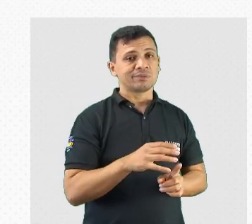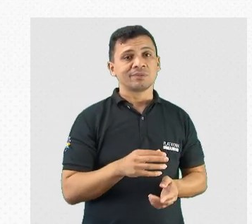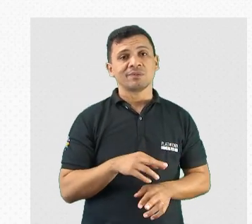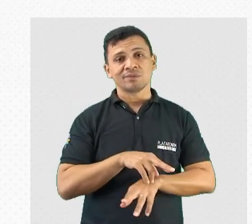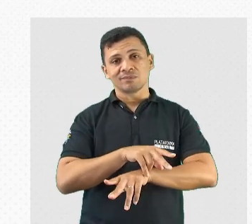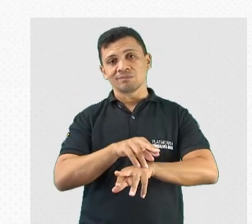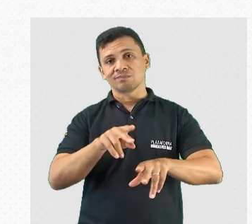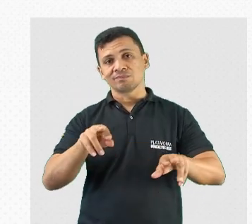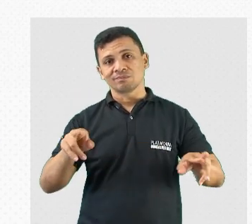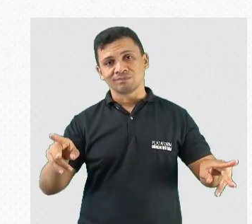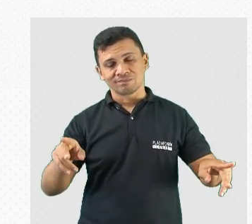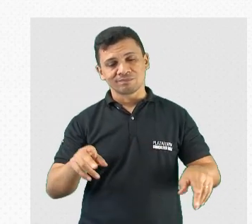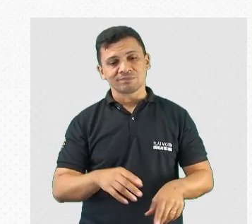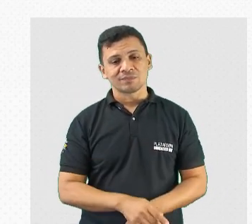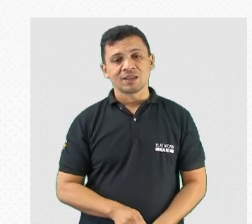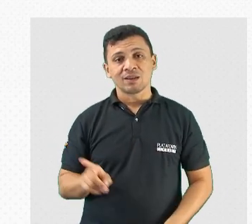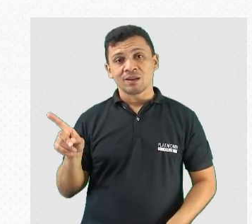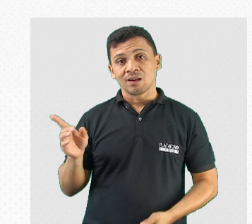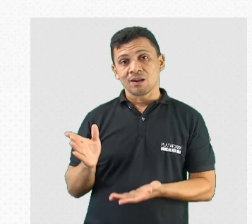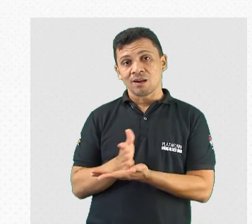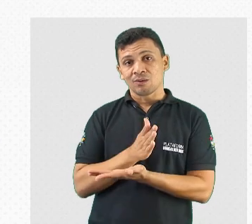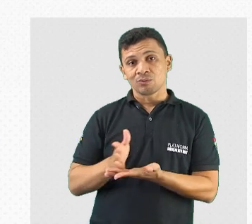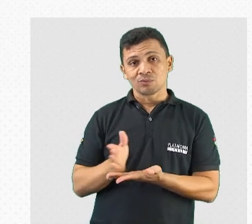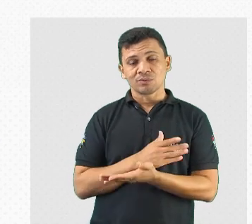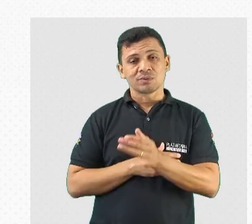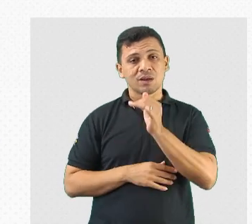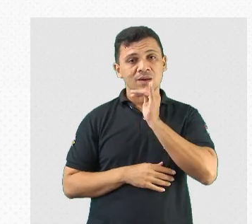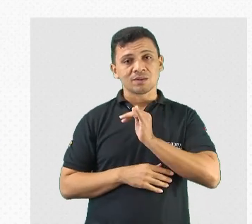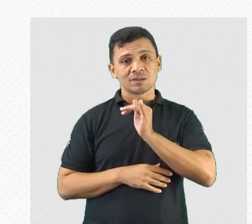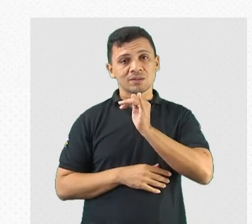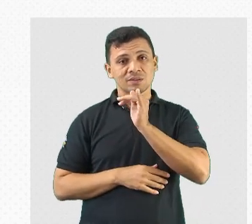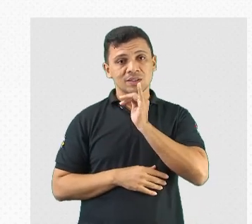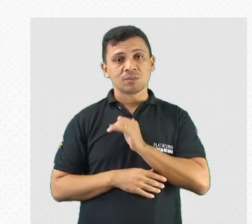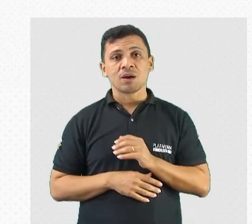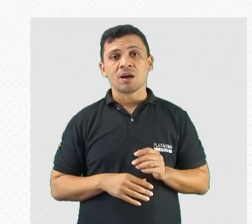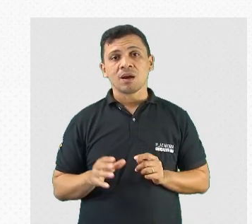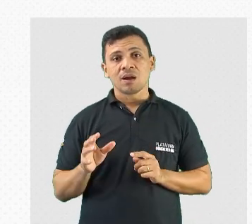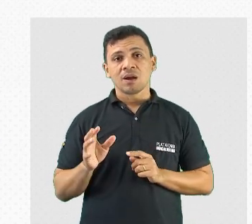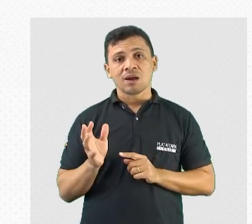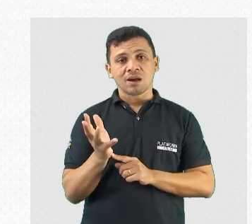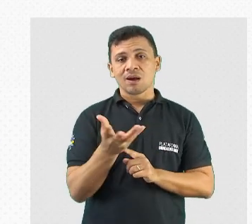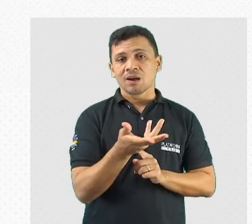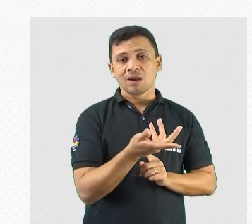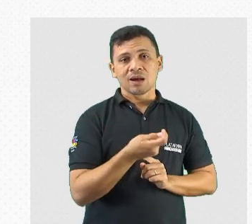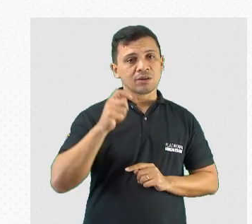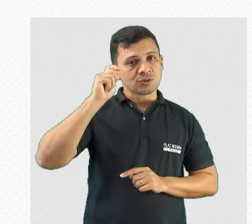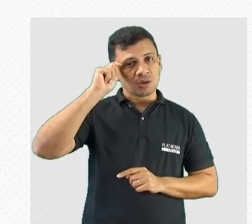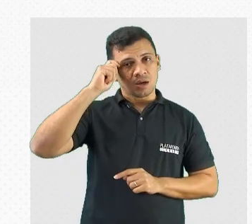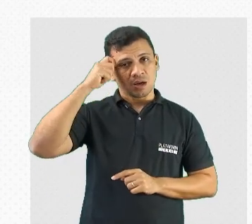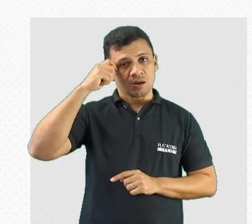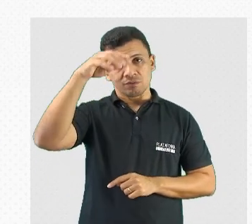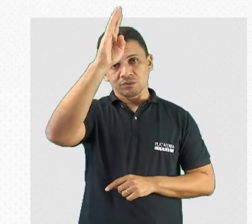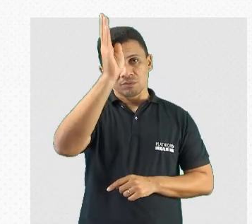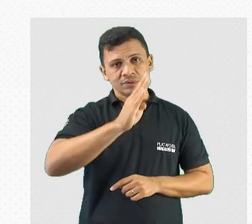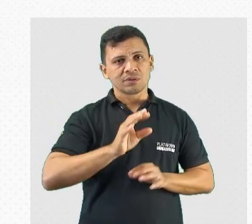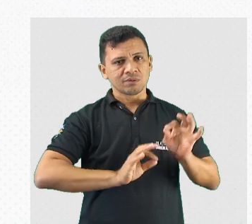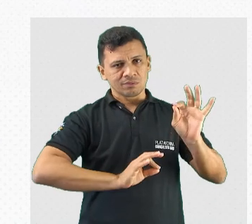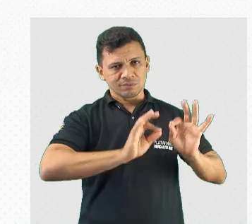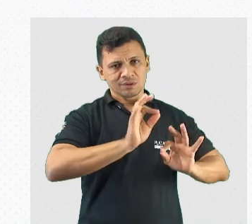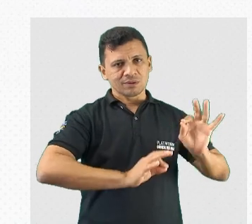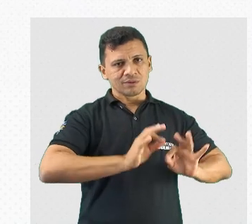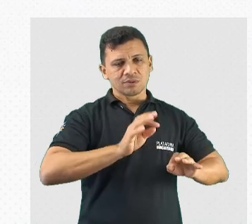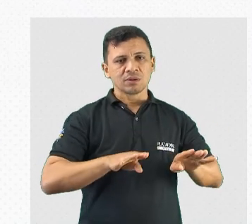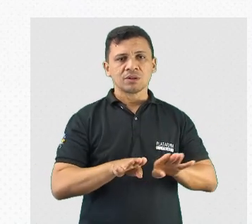fugir sobre isso. Então eu coloquei só alguns exemplos sobre o quanto a arte afro-brasileira está em processo de construção, mas também a